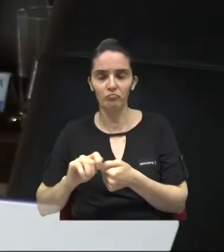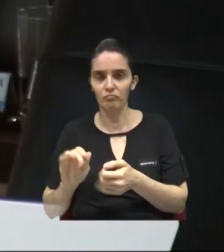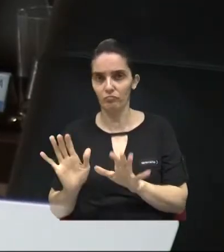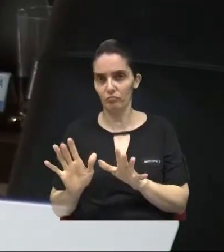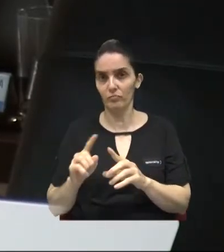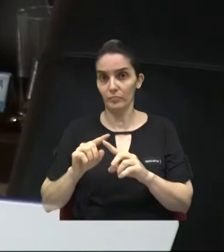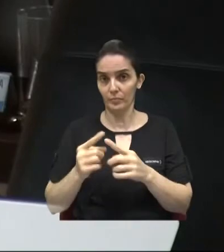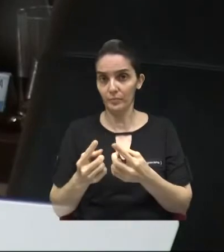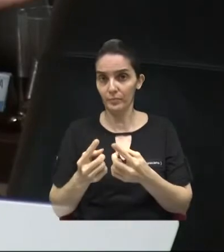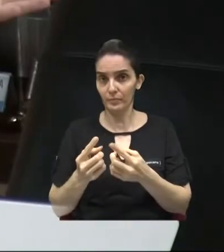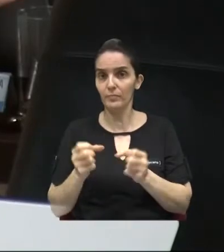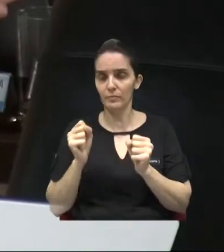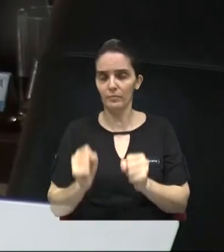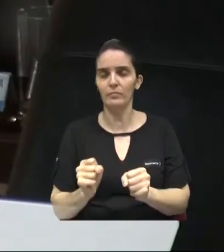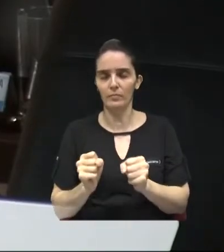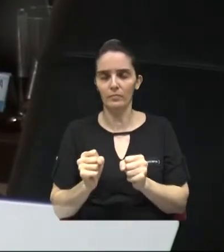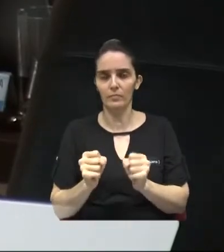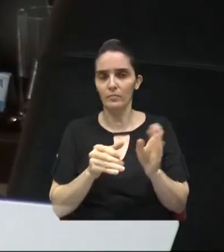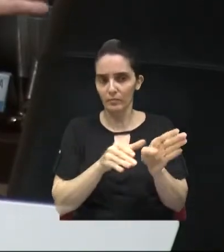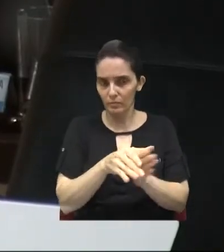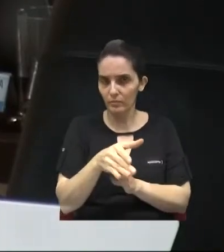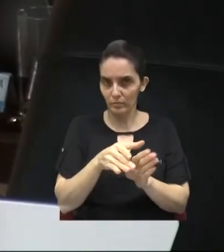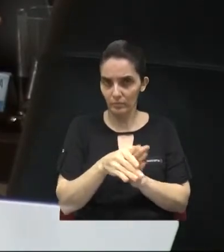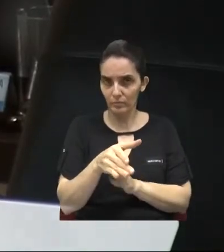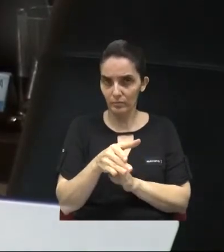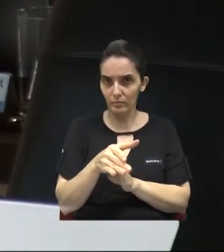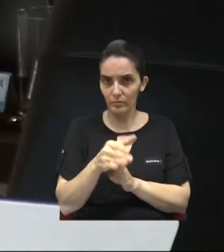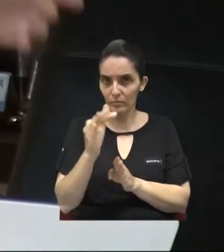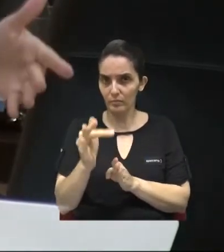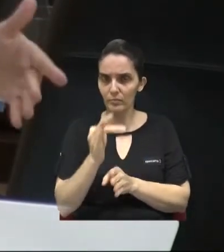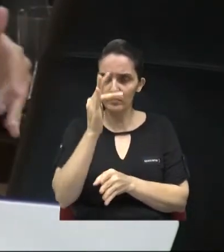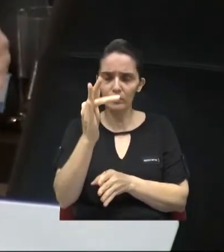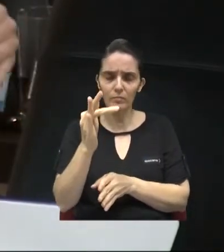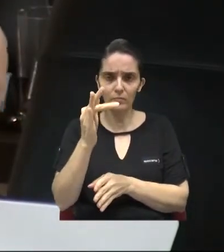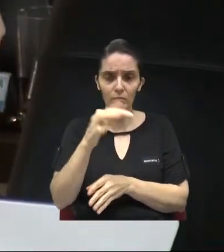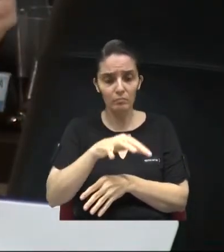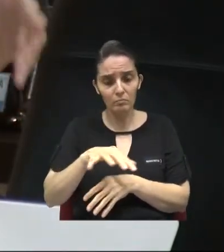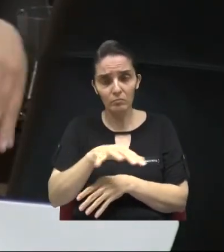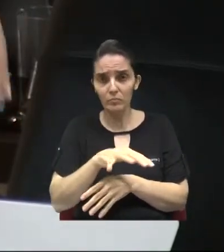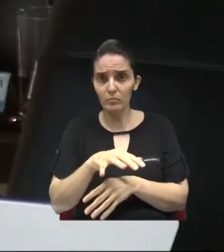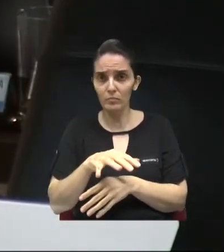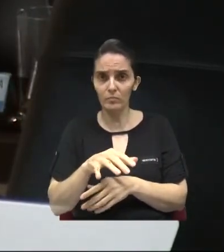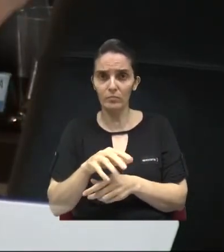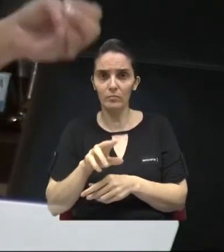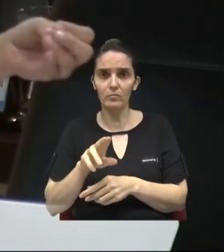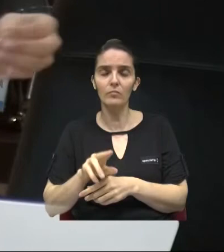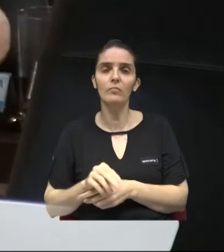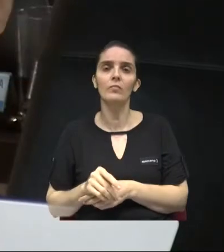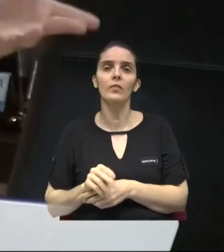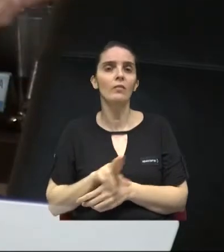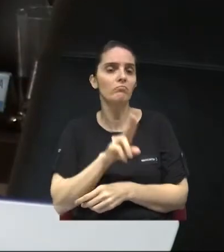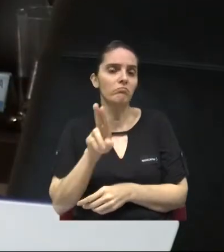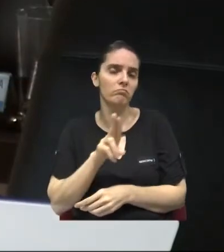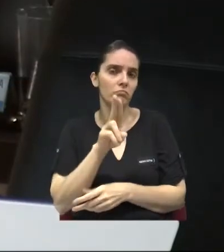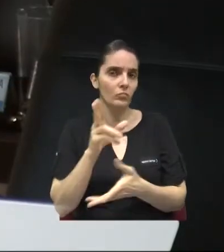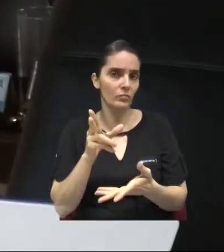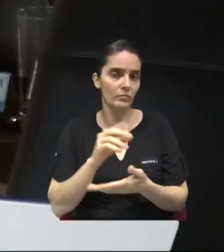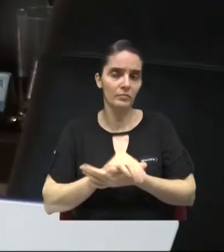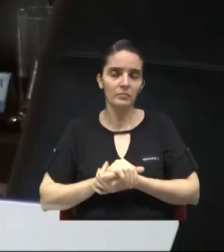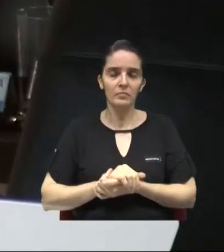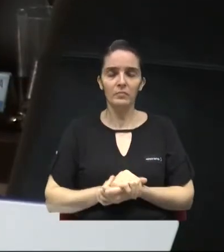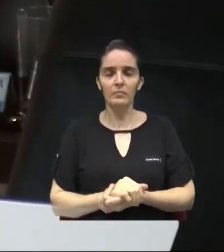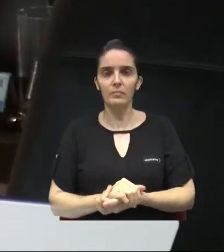gente pode indicar a posteriori para que determinada área seja realizada determinada coisa, determinado